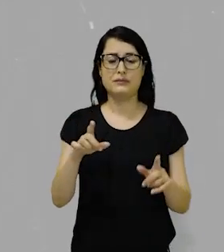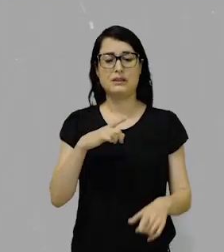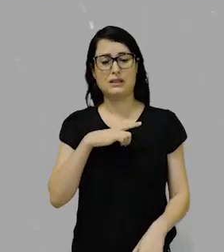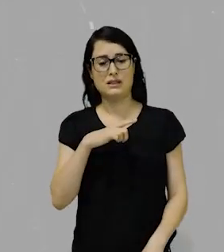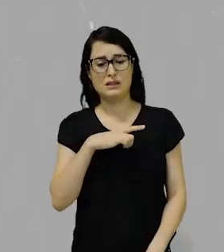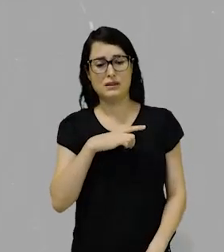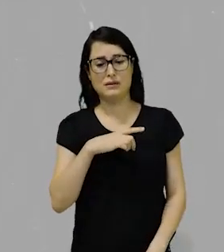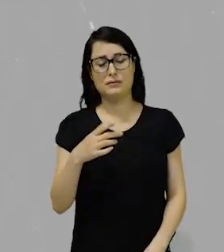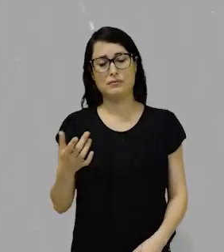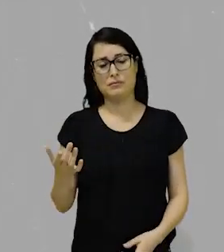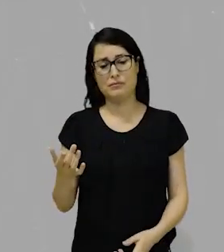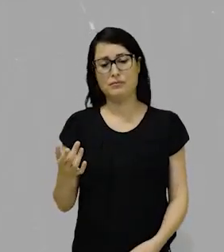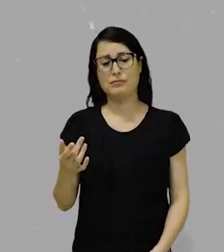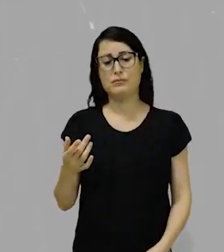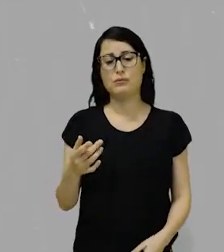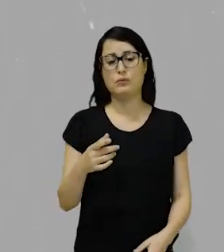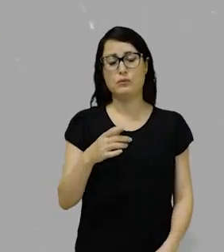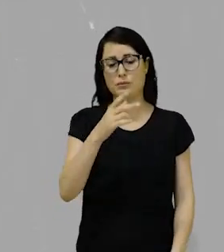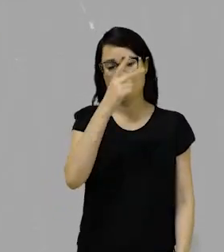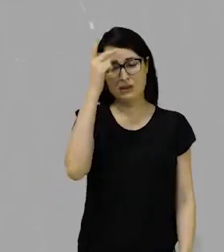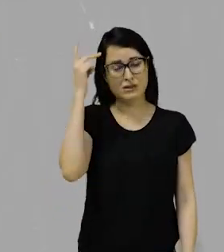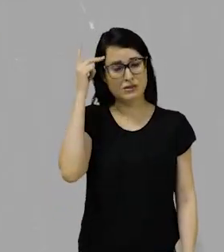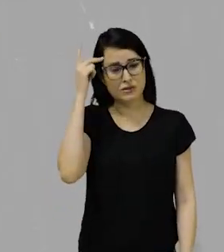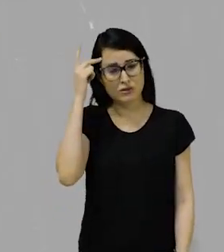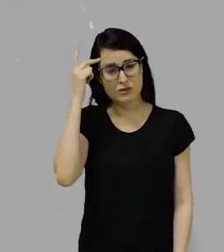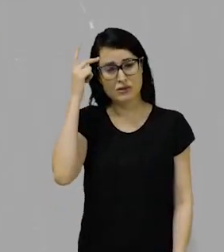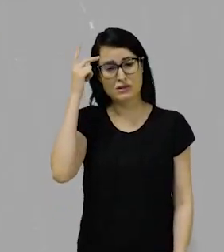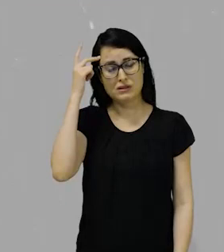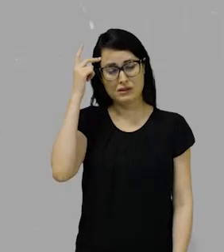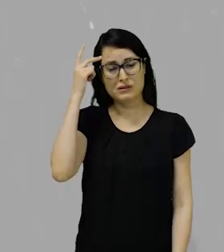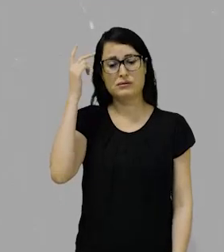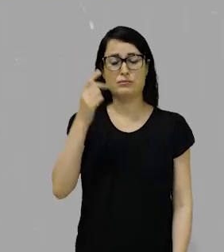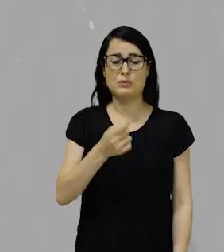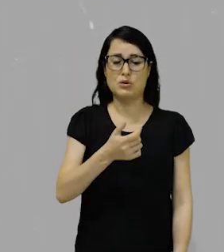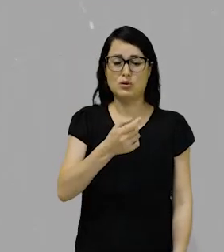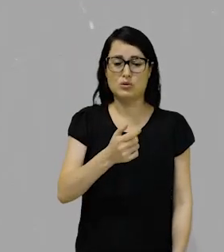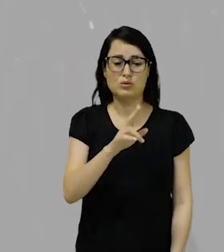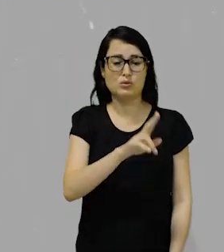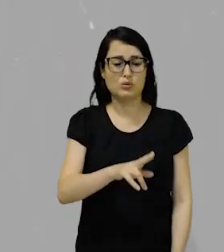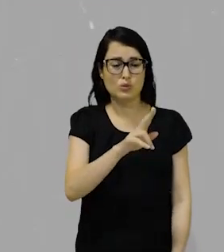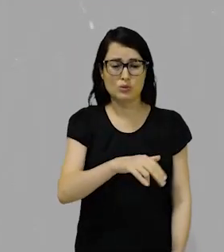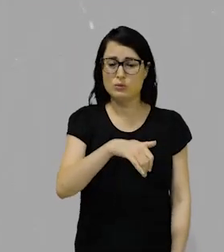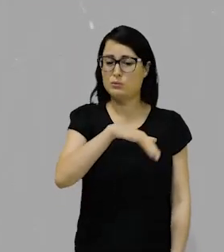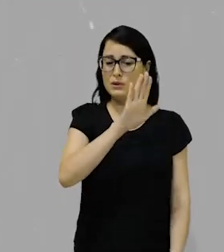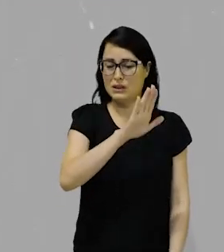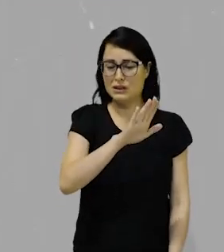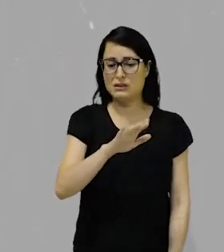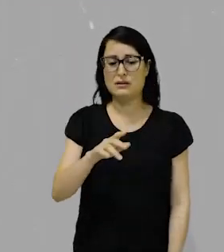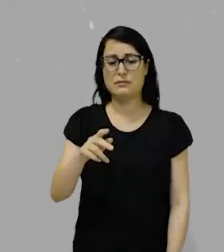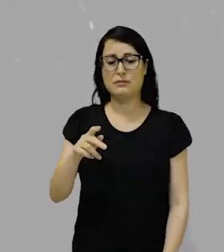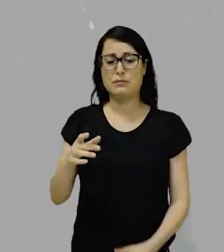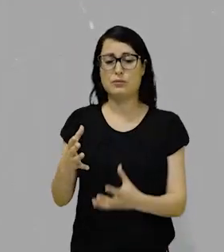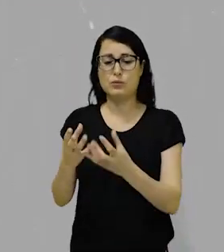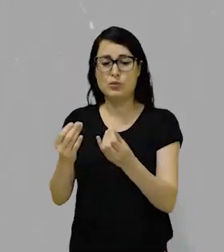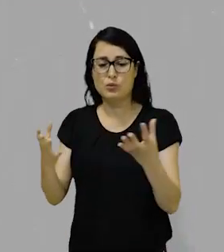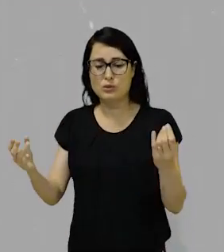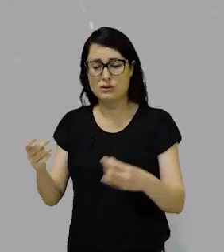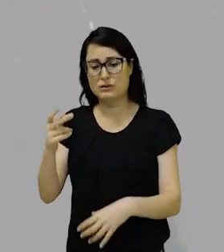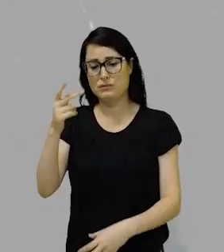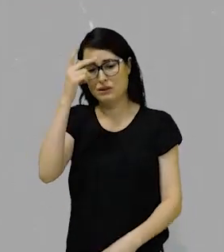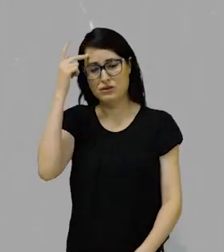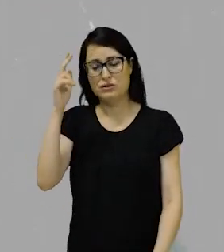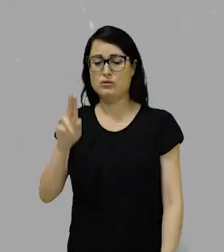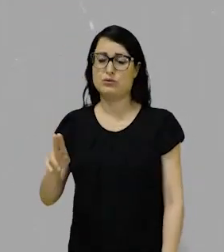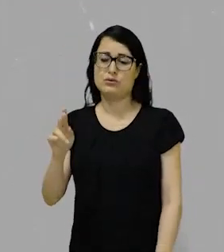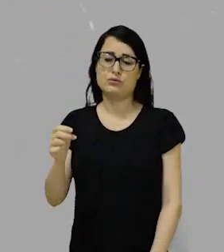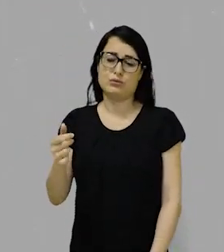pouco e poucos consomem muito, galera, tá? Então, é necessário buscar uma forma de desenvolvimento que